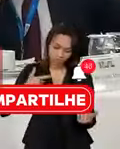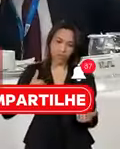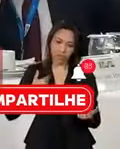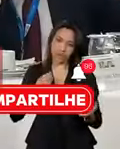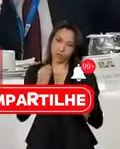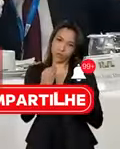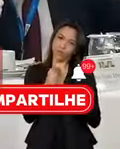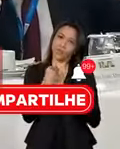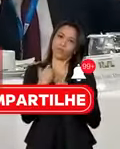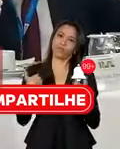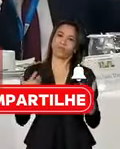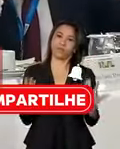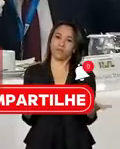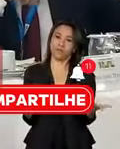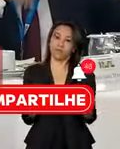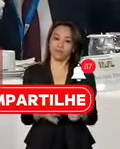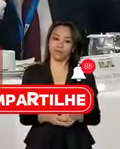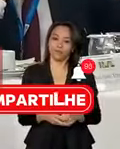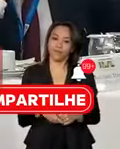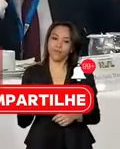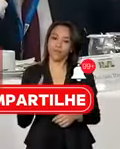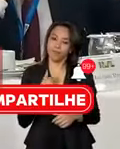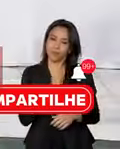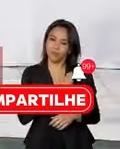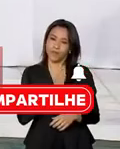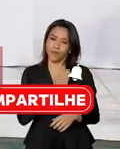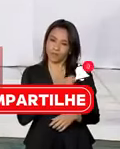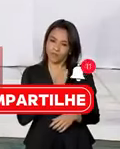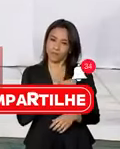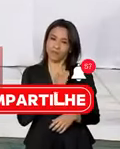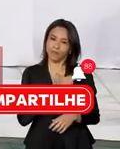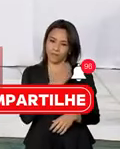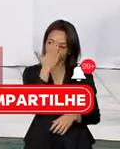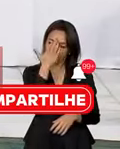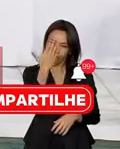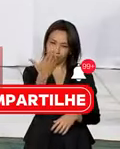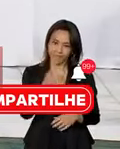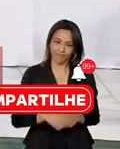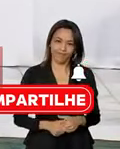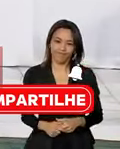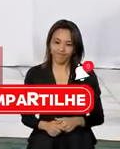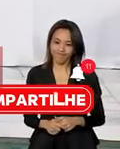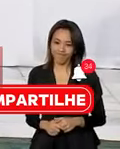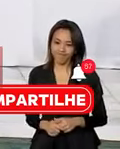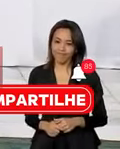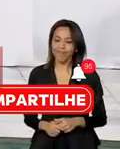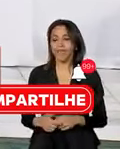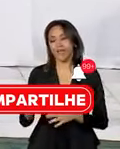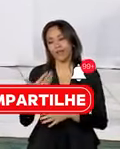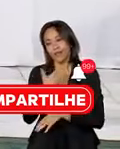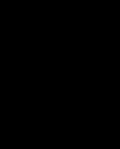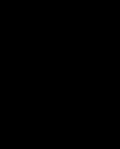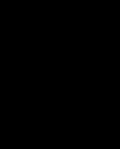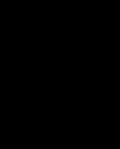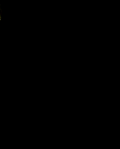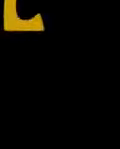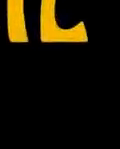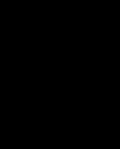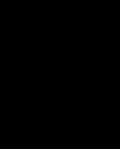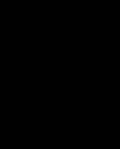Então, é isso, gente. Olha, de coração, obrigado pela gentileza.